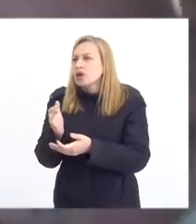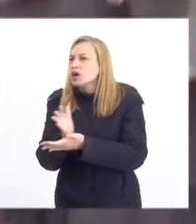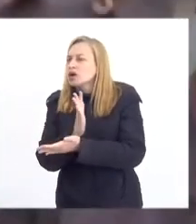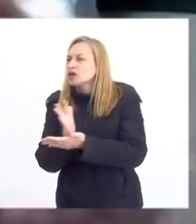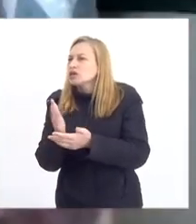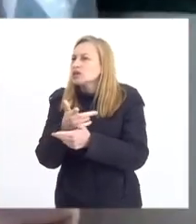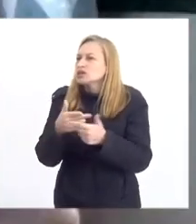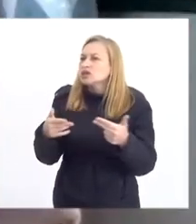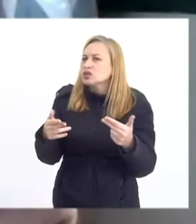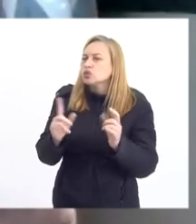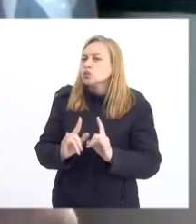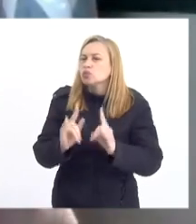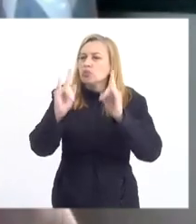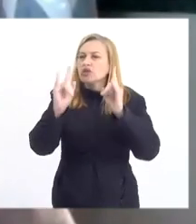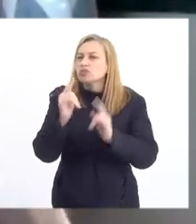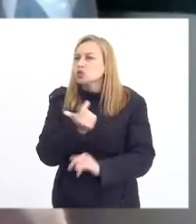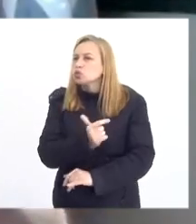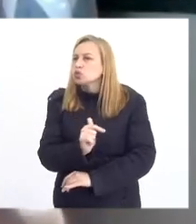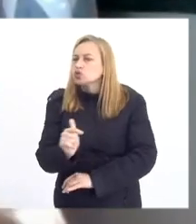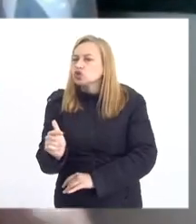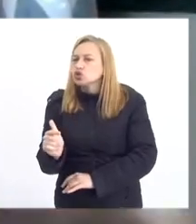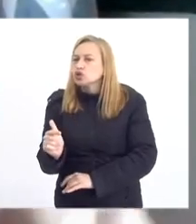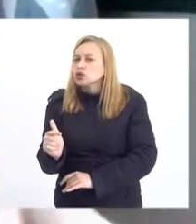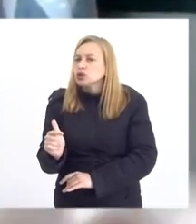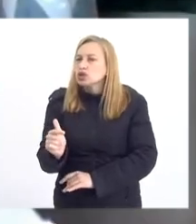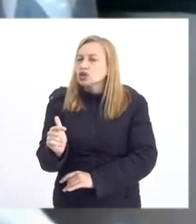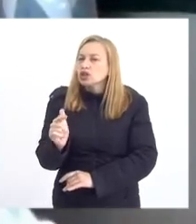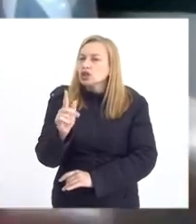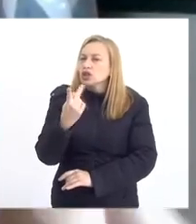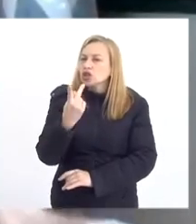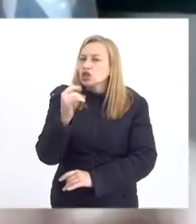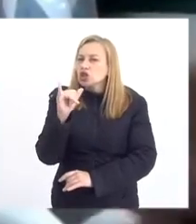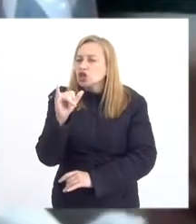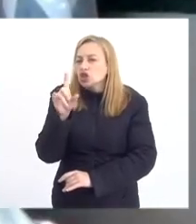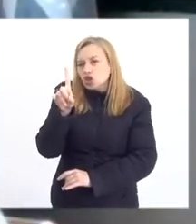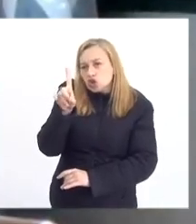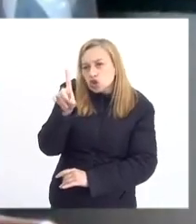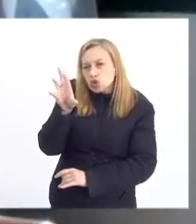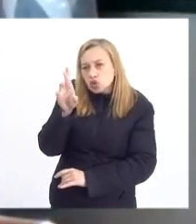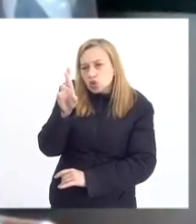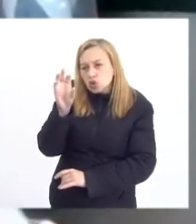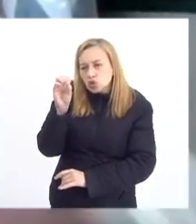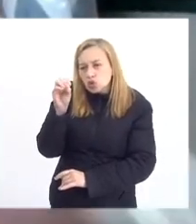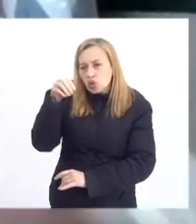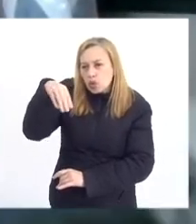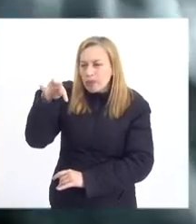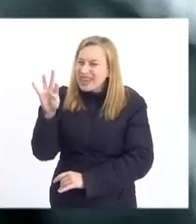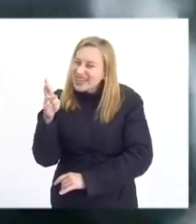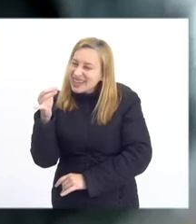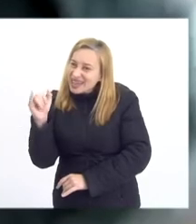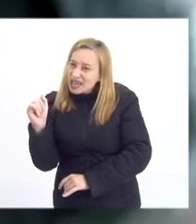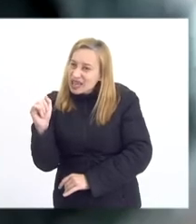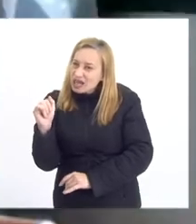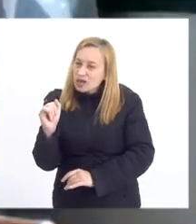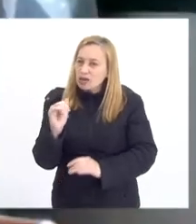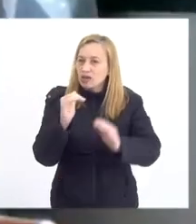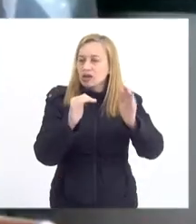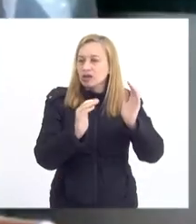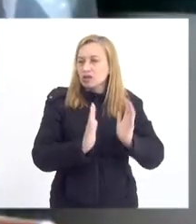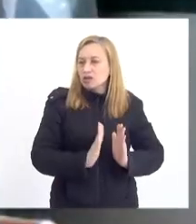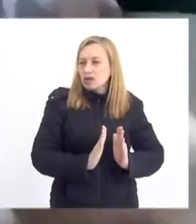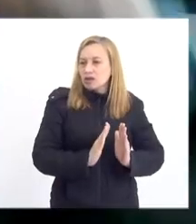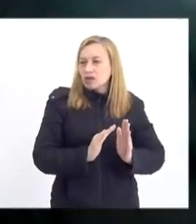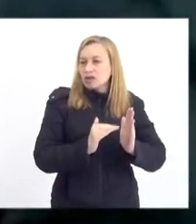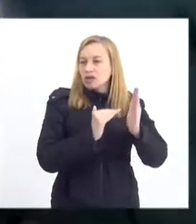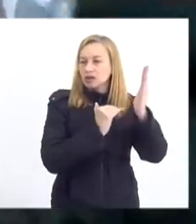os prédios não tinham a hidrometria por apartamento, sim, genérica.